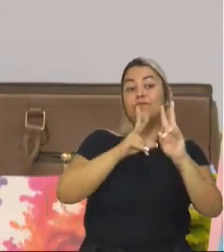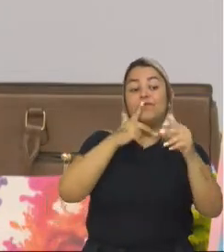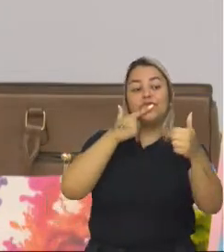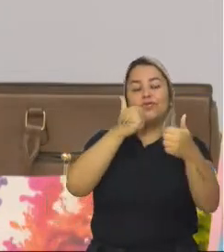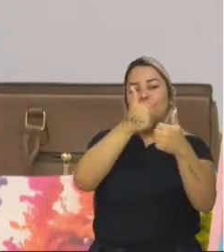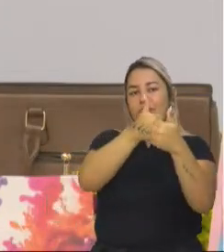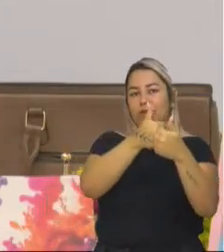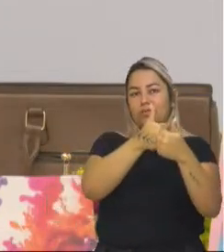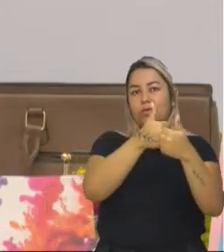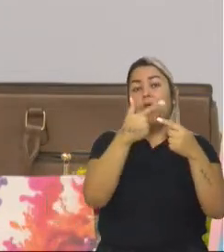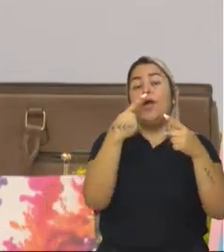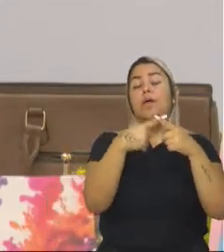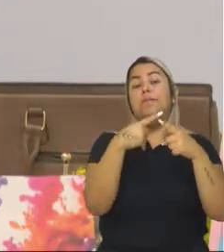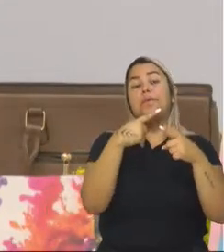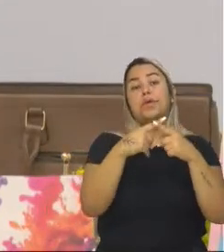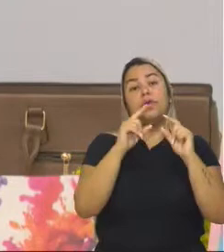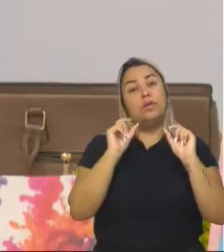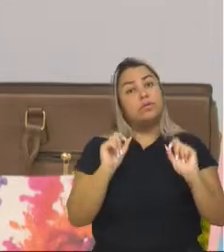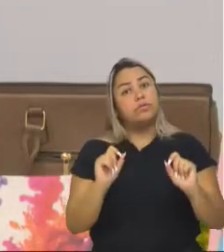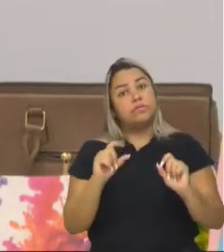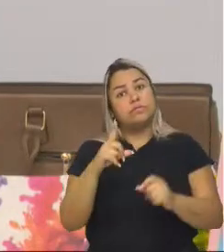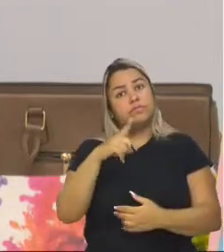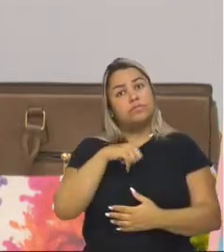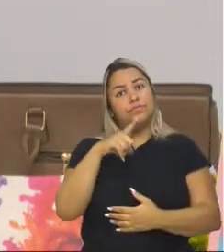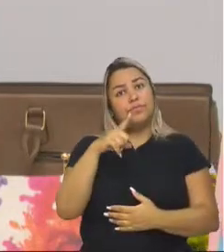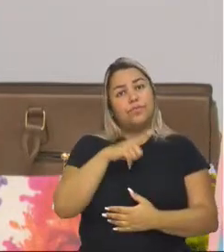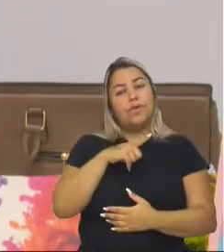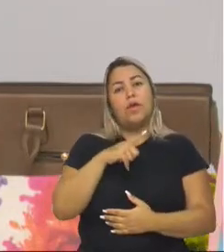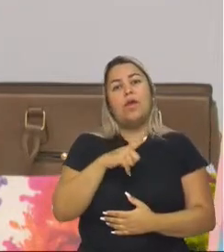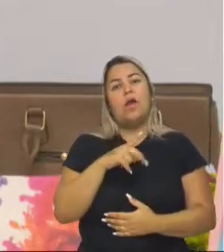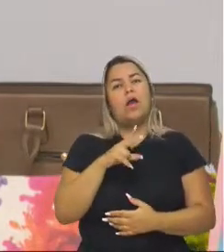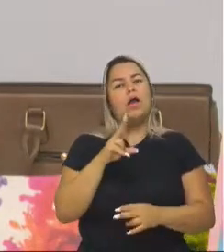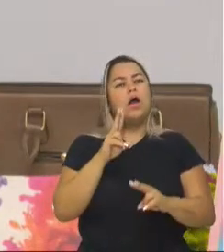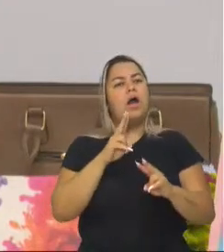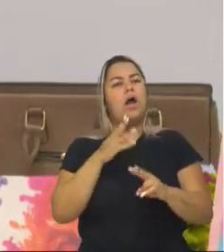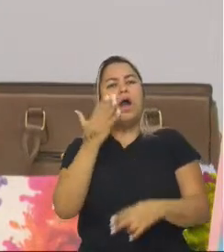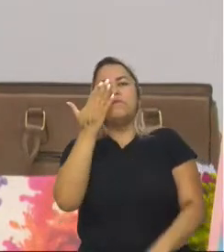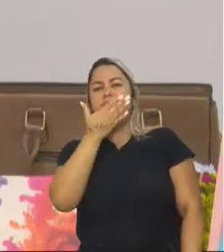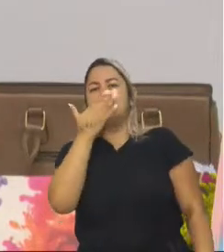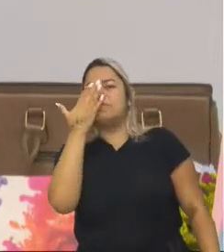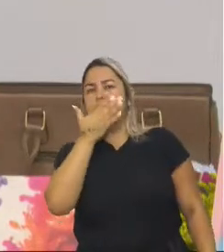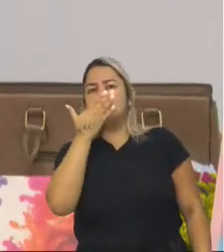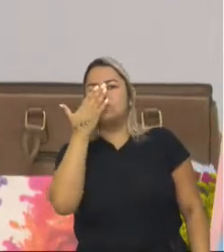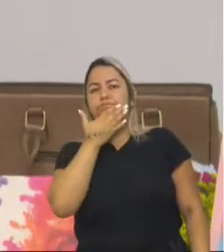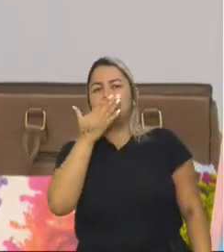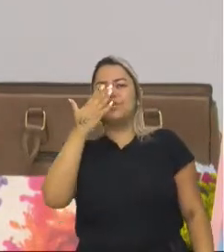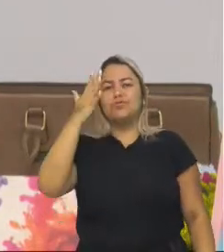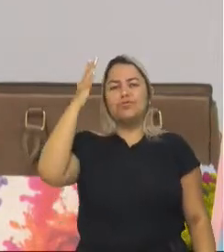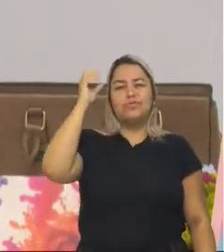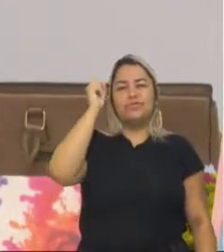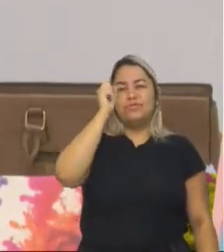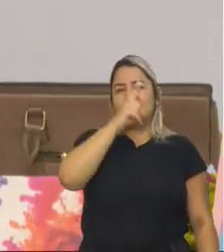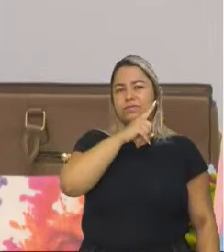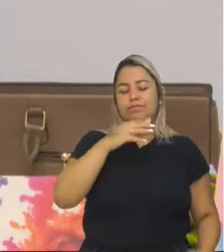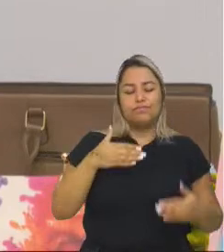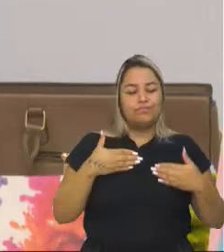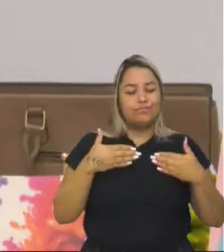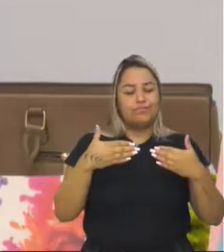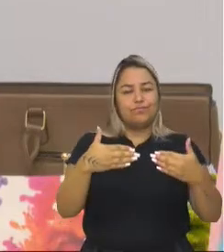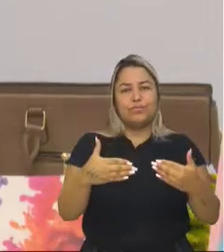perto, é porque, assim, existiu uma invisibilidade cruel nesse período. Nenhum ministério fala sobre